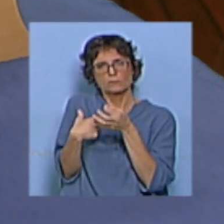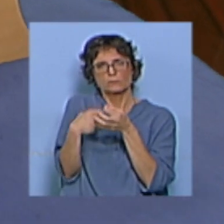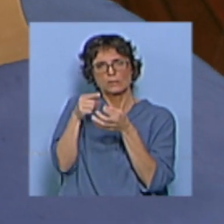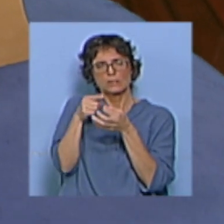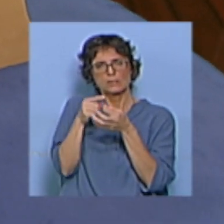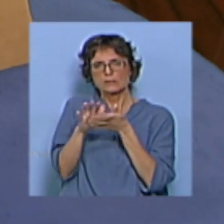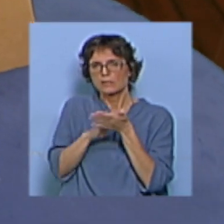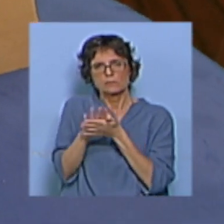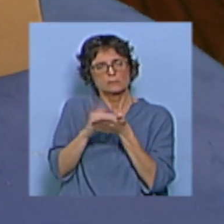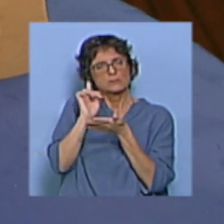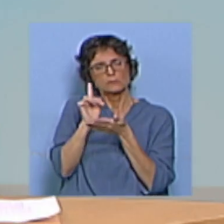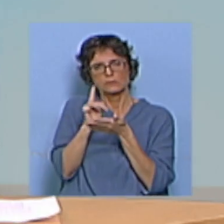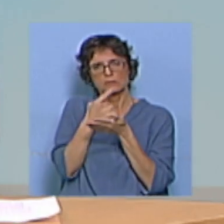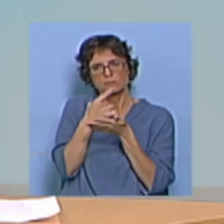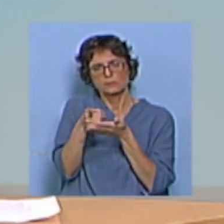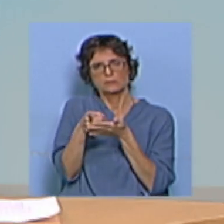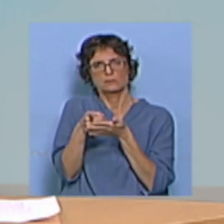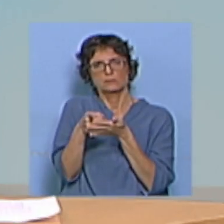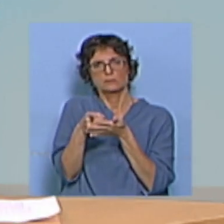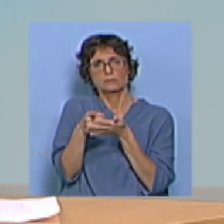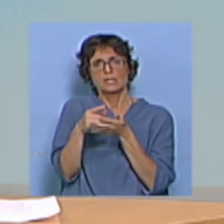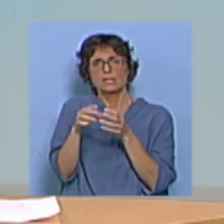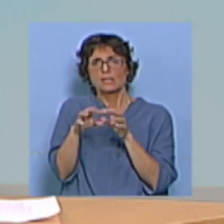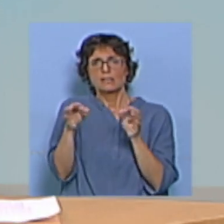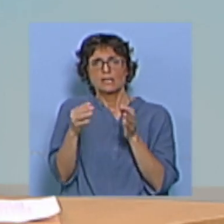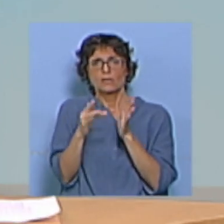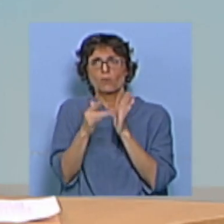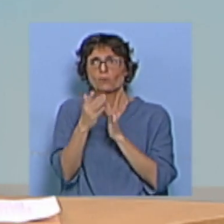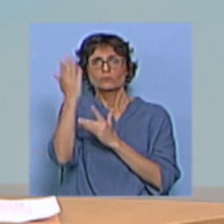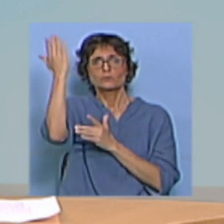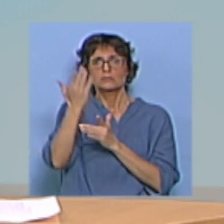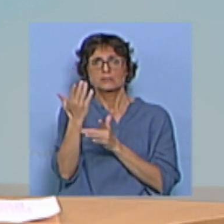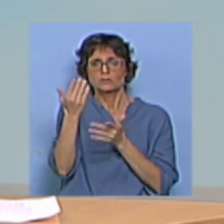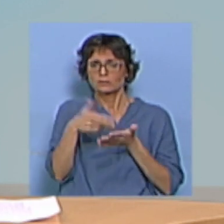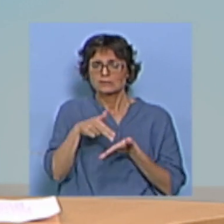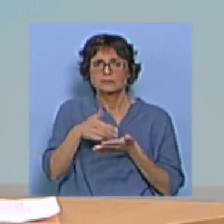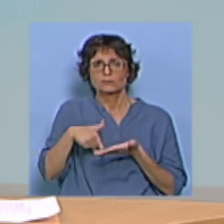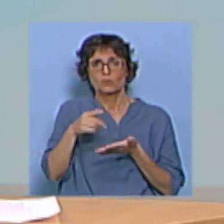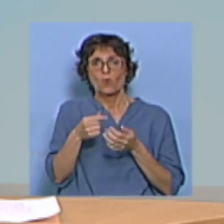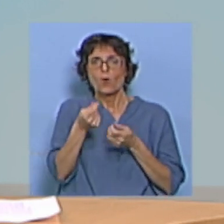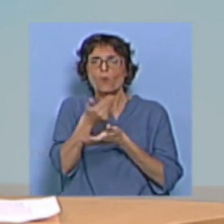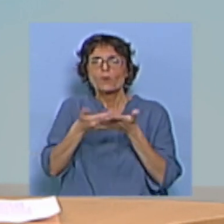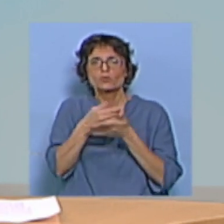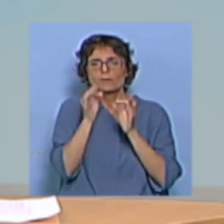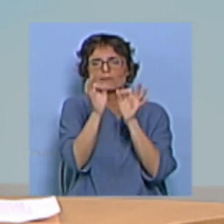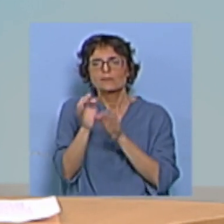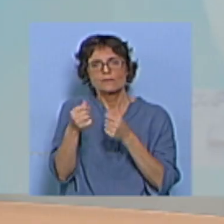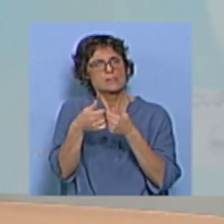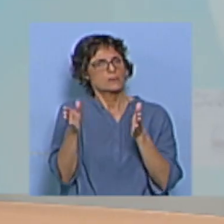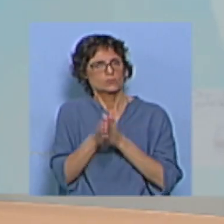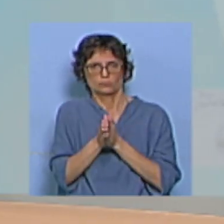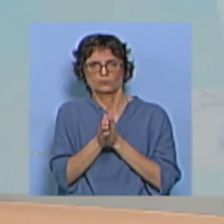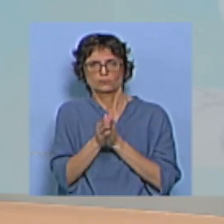quer na situação de crise, quer também no repensar a economia que seja para todos, sem exceção. Há